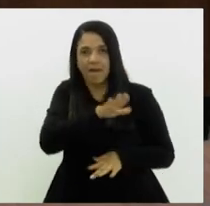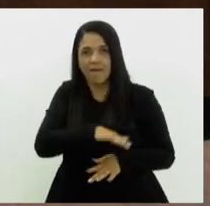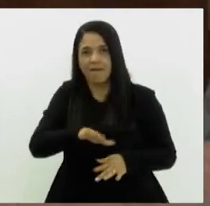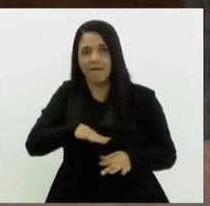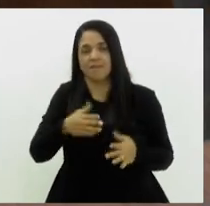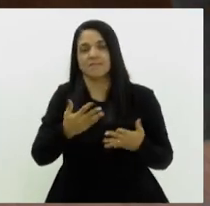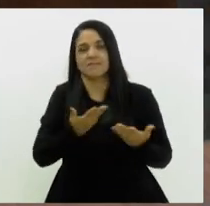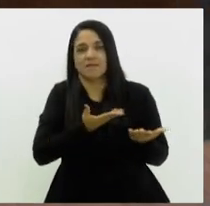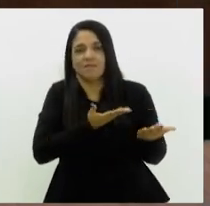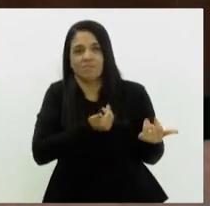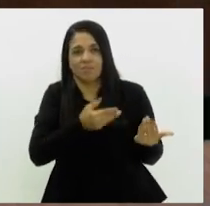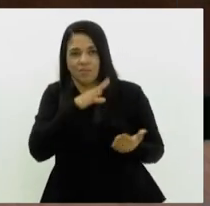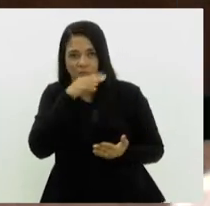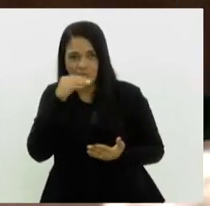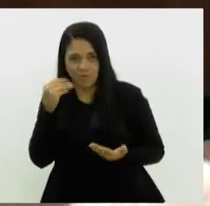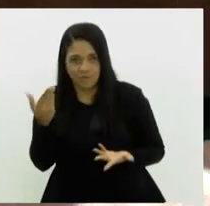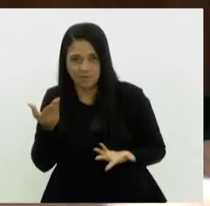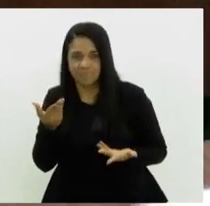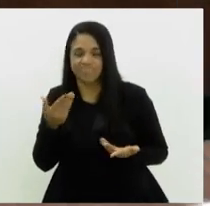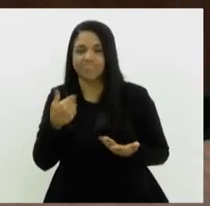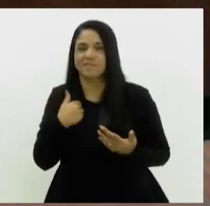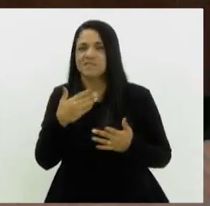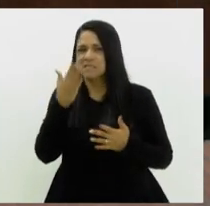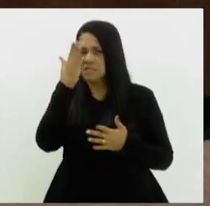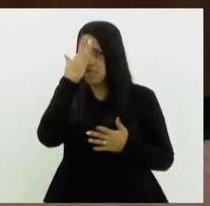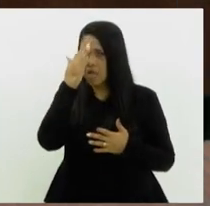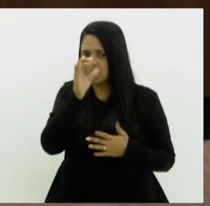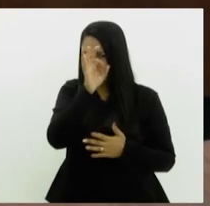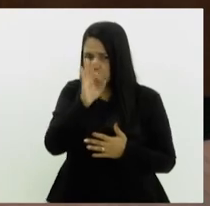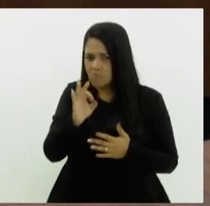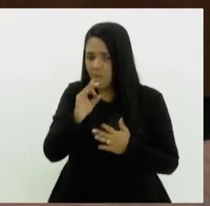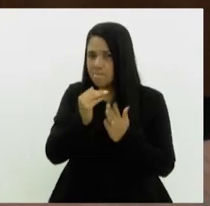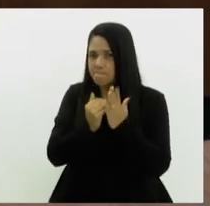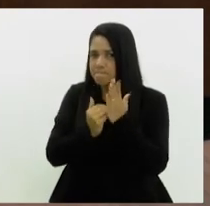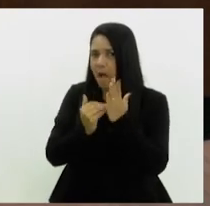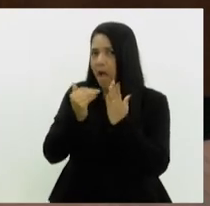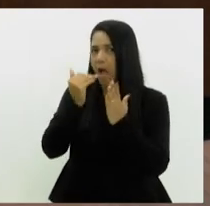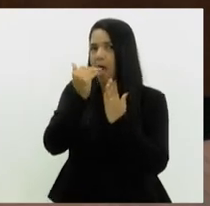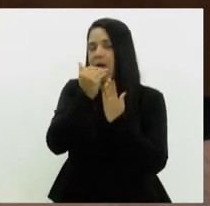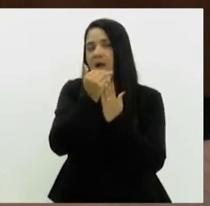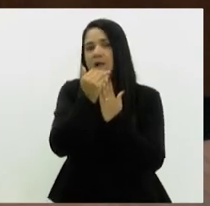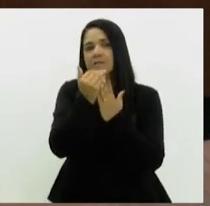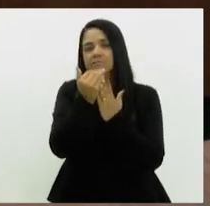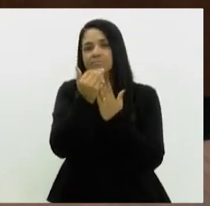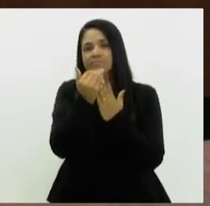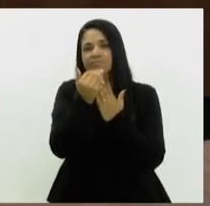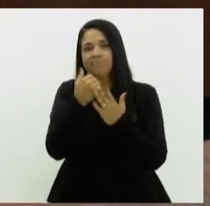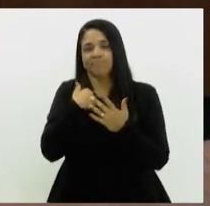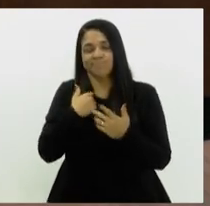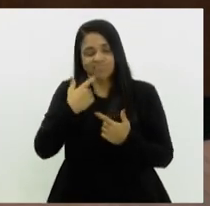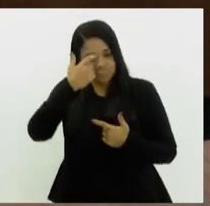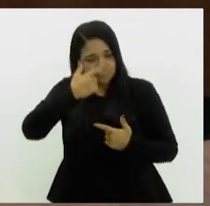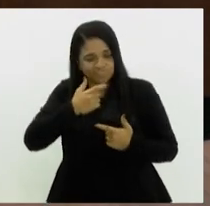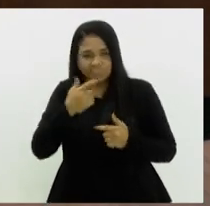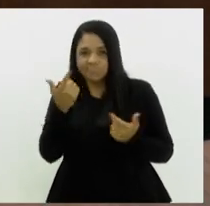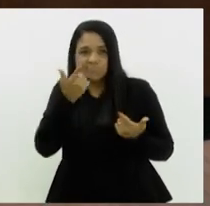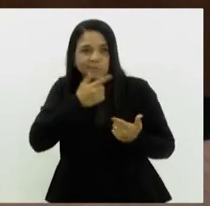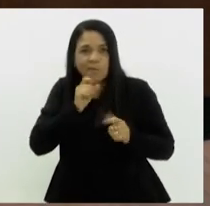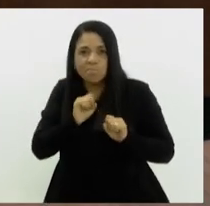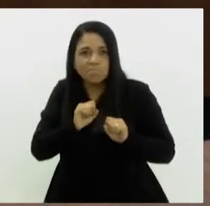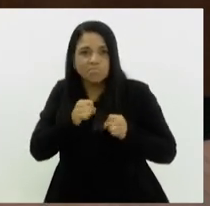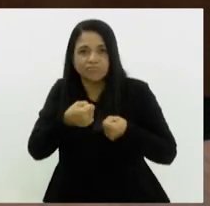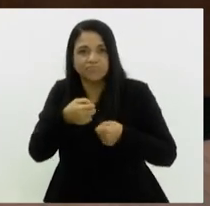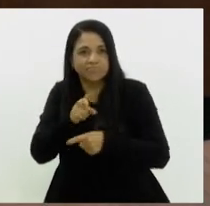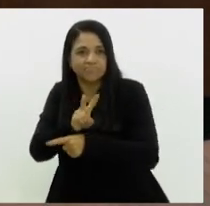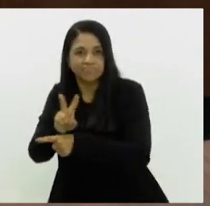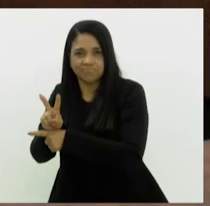vêm crescendo a cada dia e a gente se sente até impotente não conseguir proteger as nossas crianças. Os canais